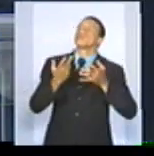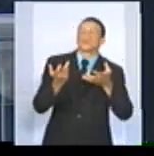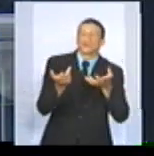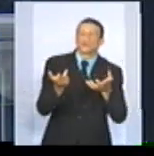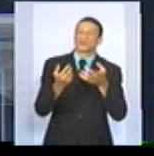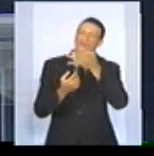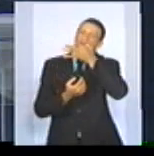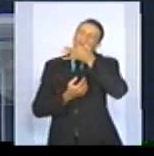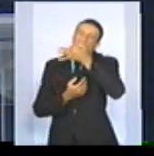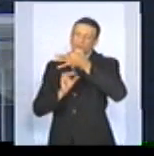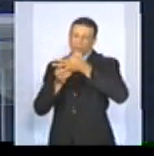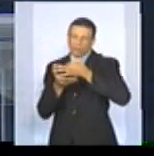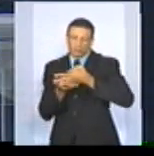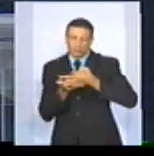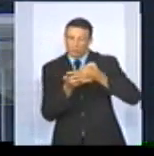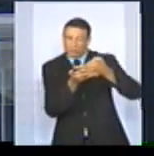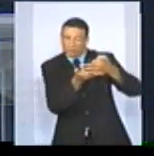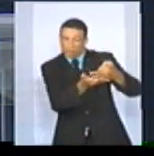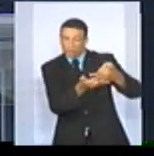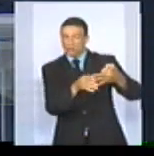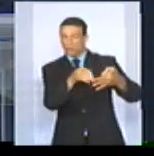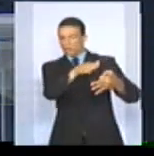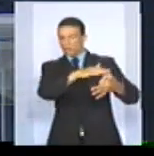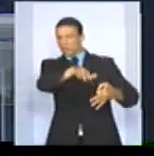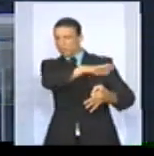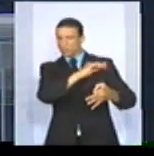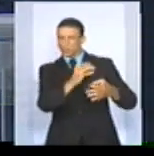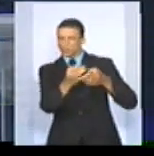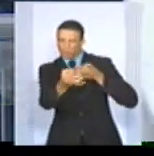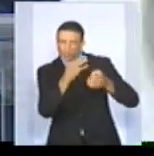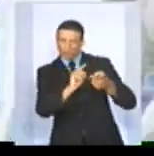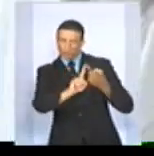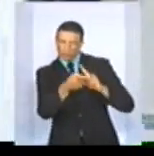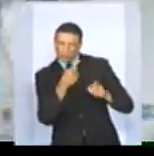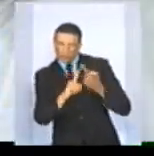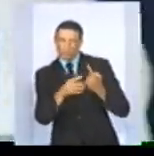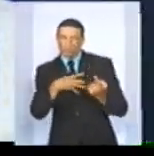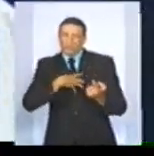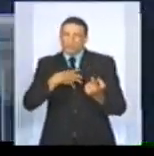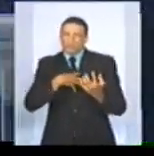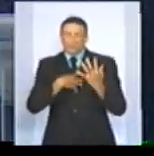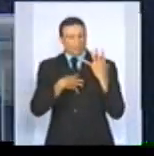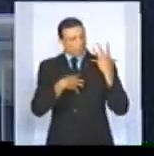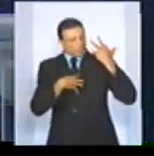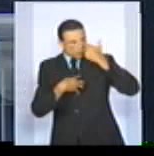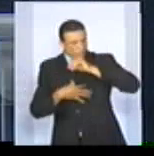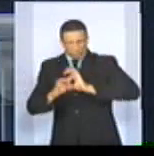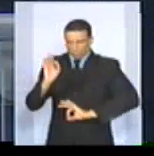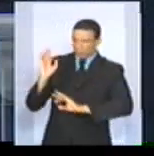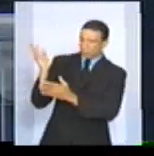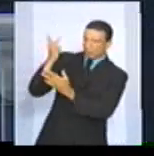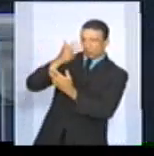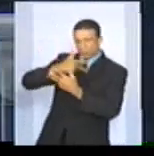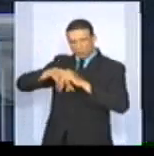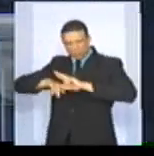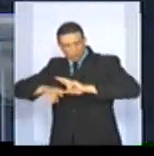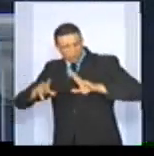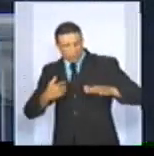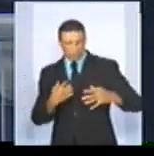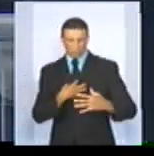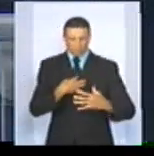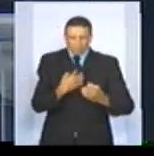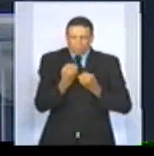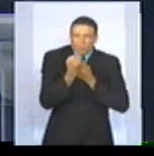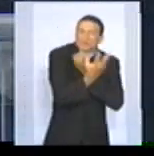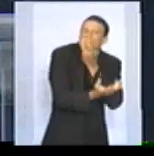nossa opinião, os nossos pontos de vista críticos, sentimentos estéticos e artísticos. Pela primeira vez, nos vemos diante